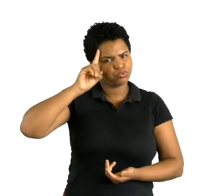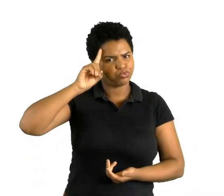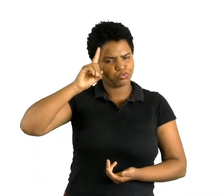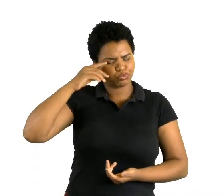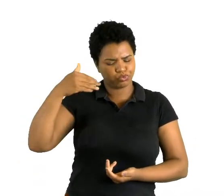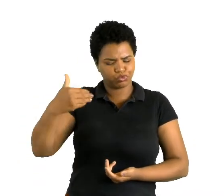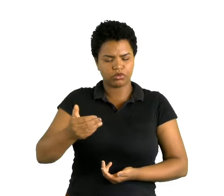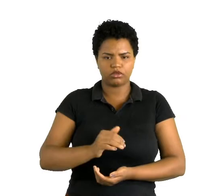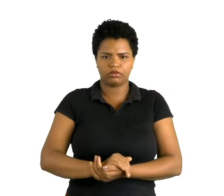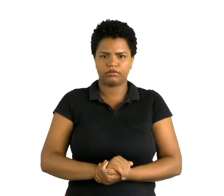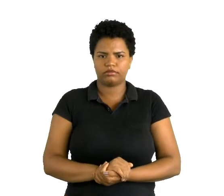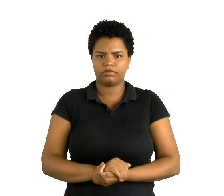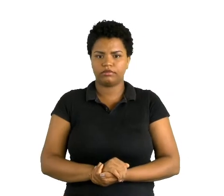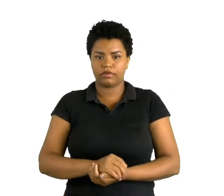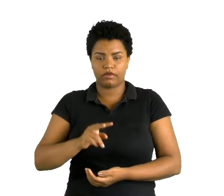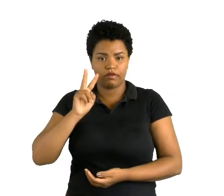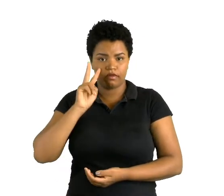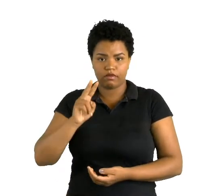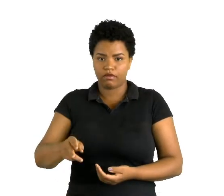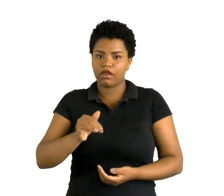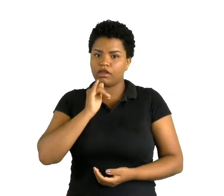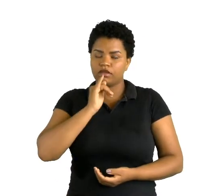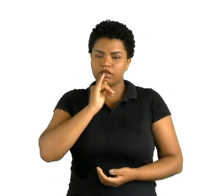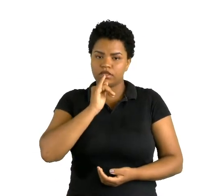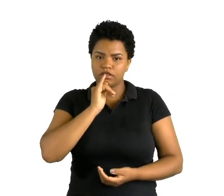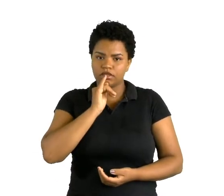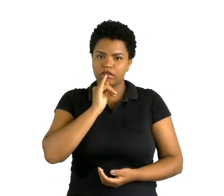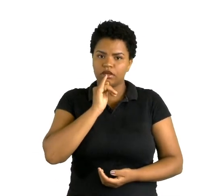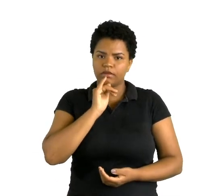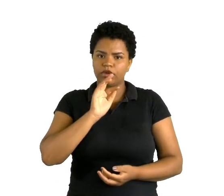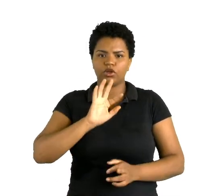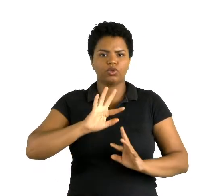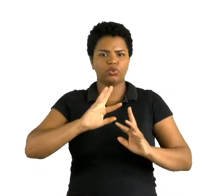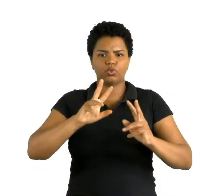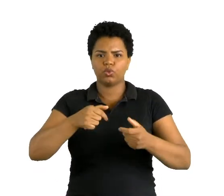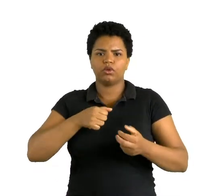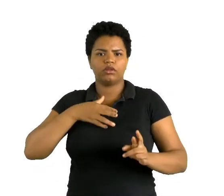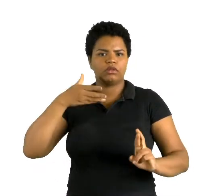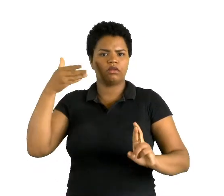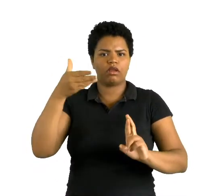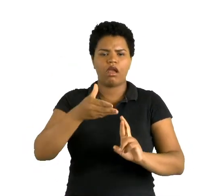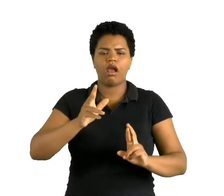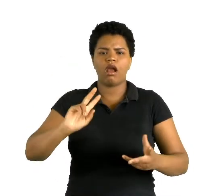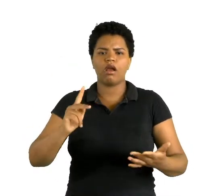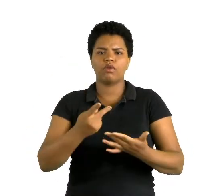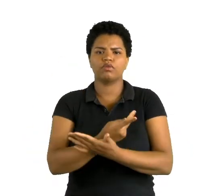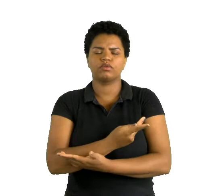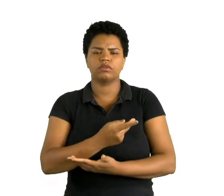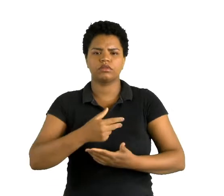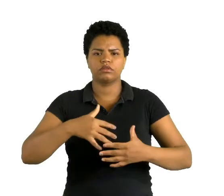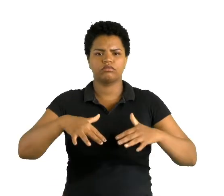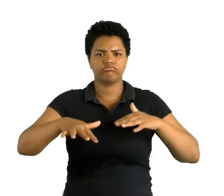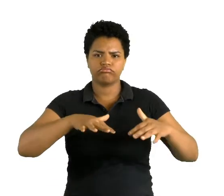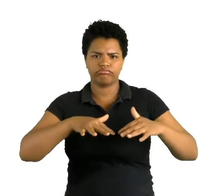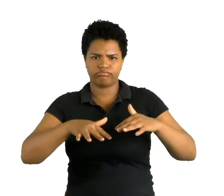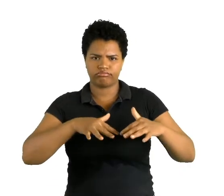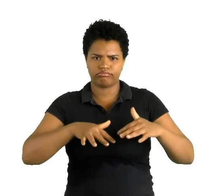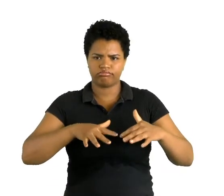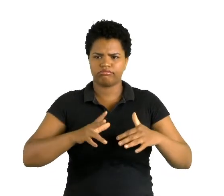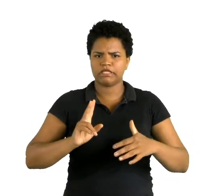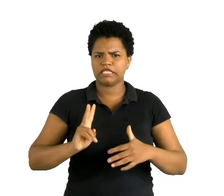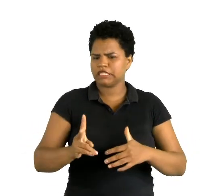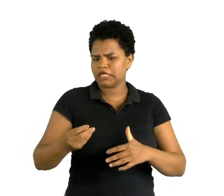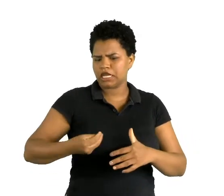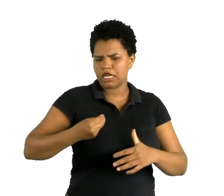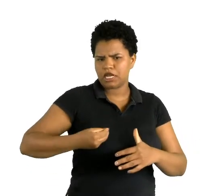Então, observem nos exemplos que todos eles se referem a ações que estão acontecendo pontualmente, né? Então, quando eu